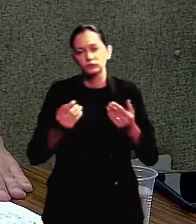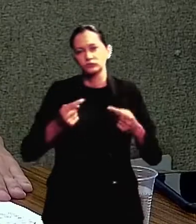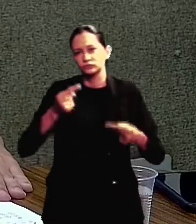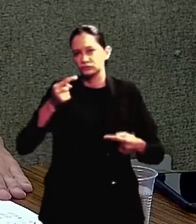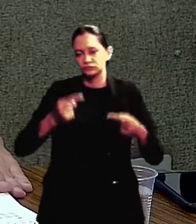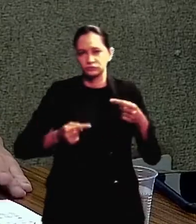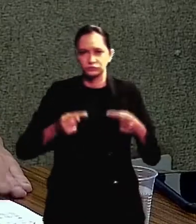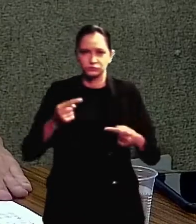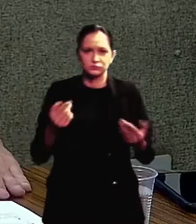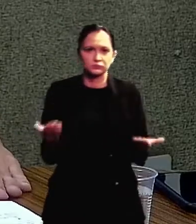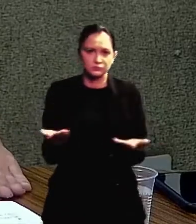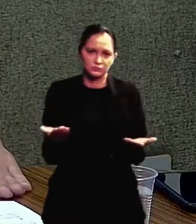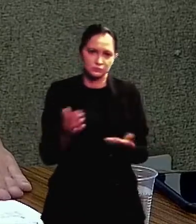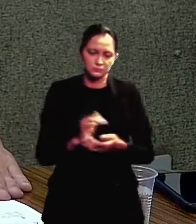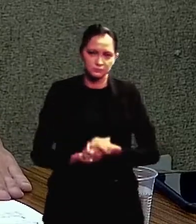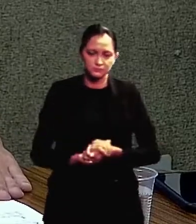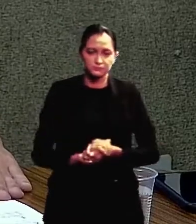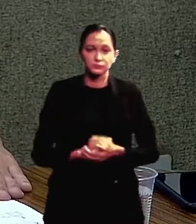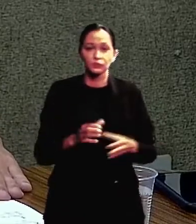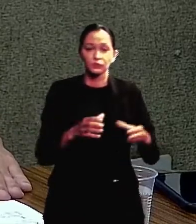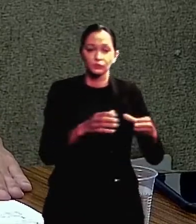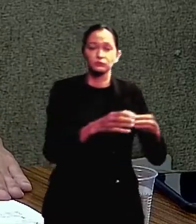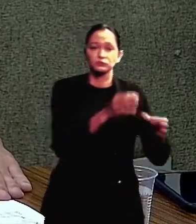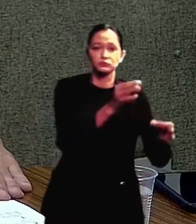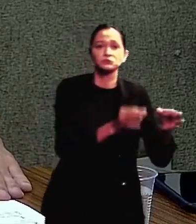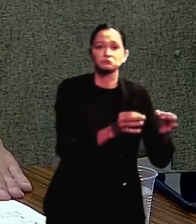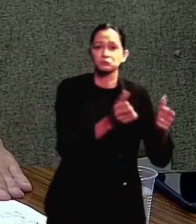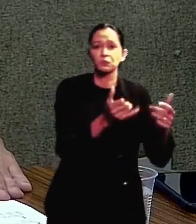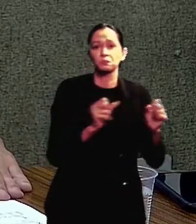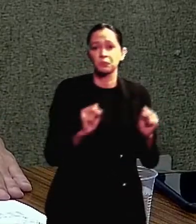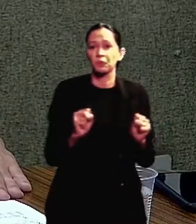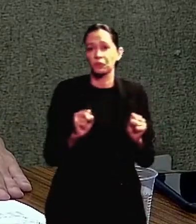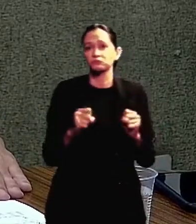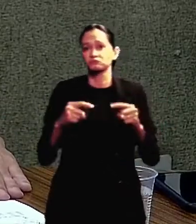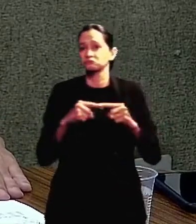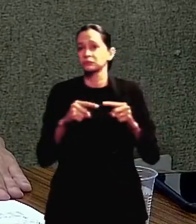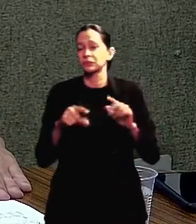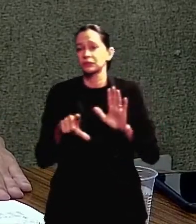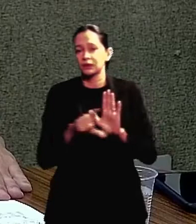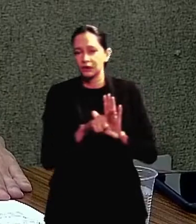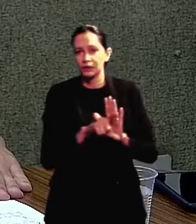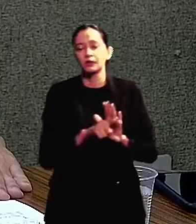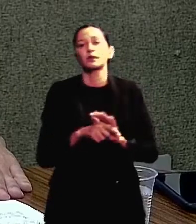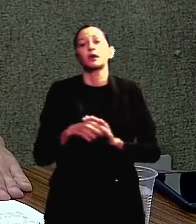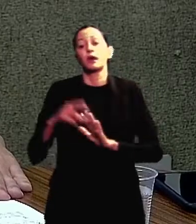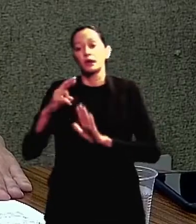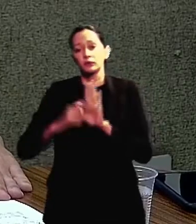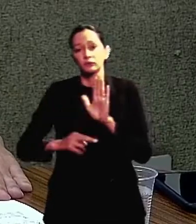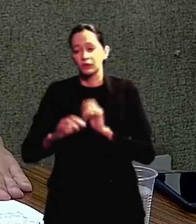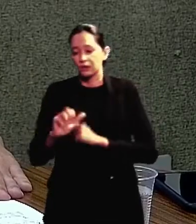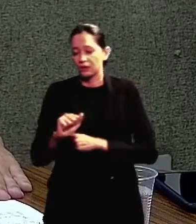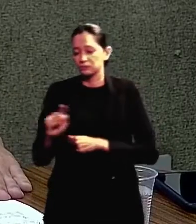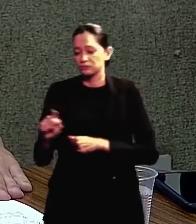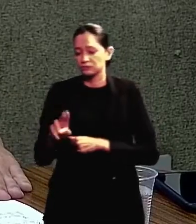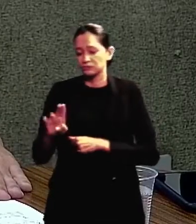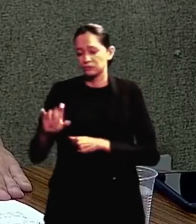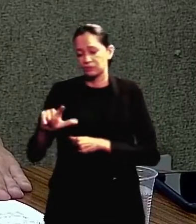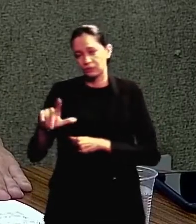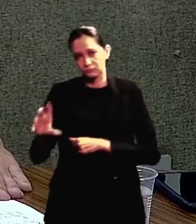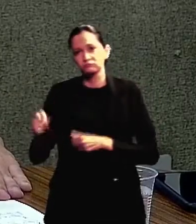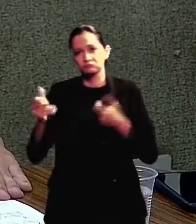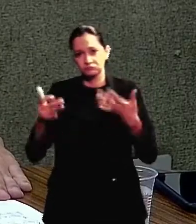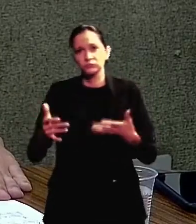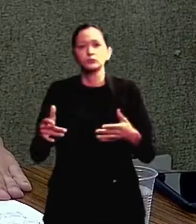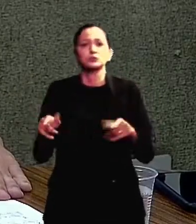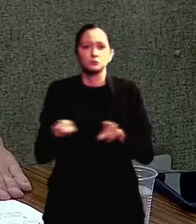discussão desta comissão. A Procuradoria manifestou pela legalidade, o relatório do vereador Pedro Zulão Júnior pela aprovação do projeto. O projeto está